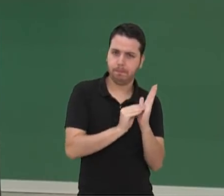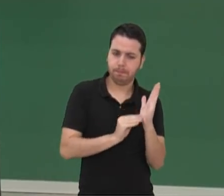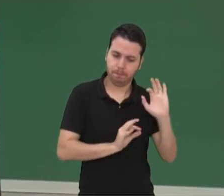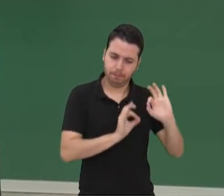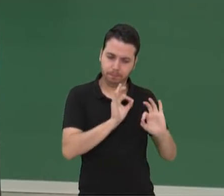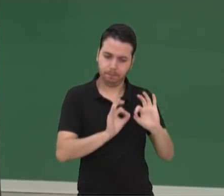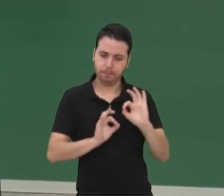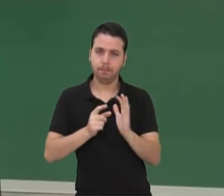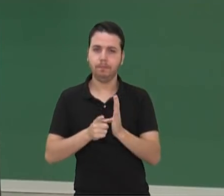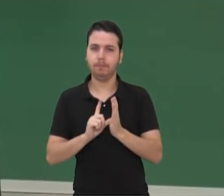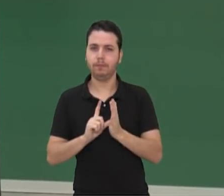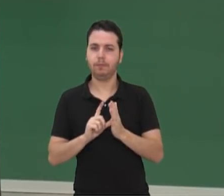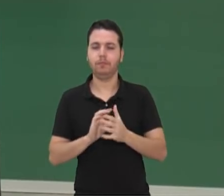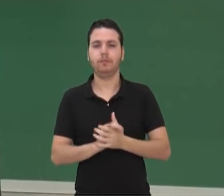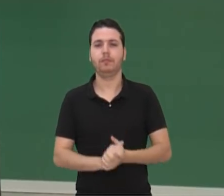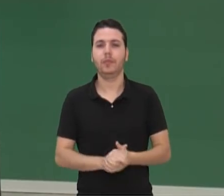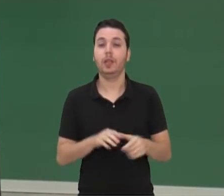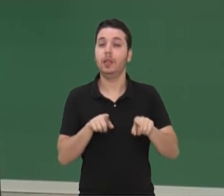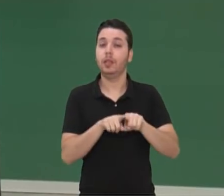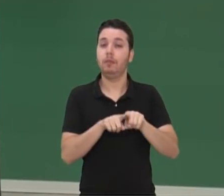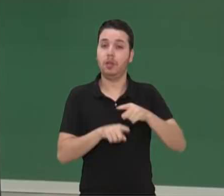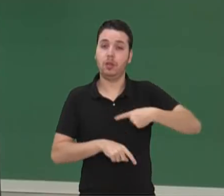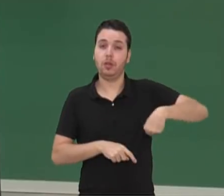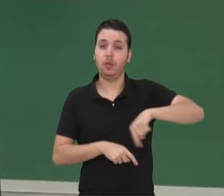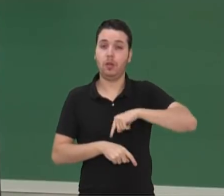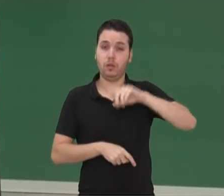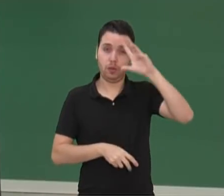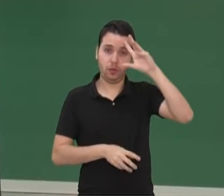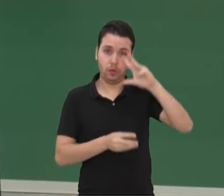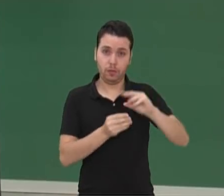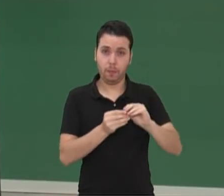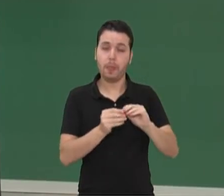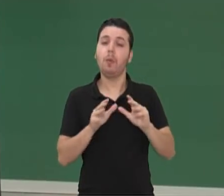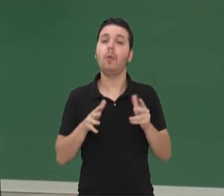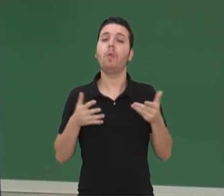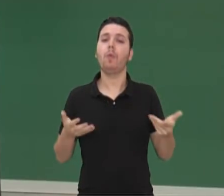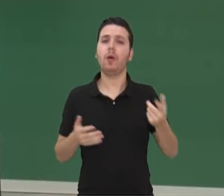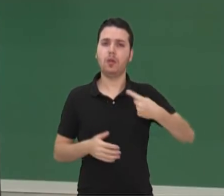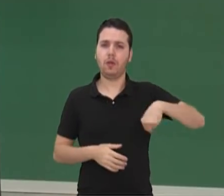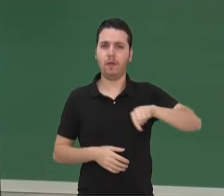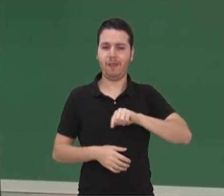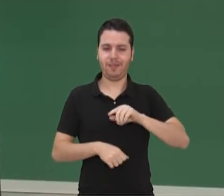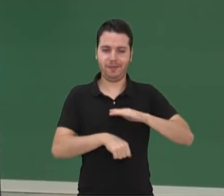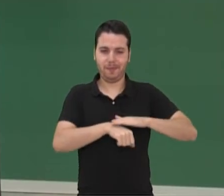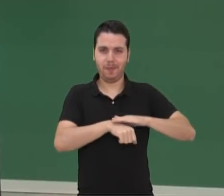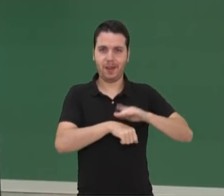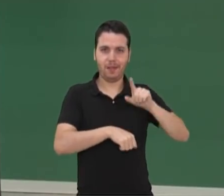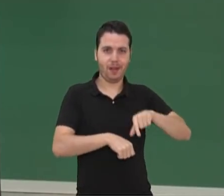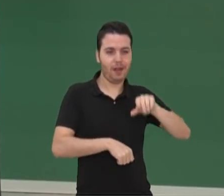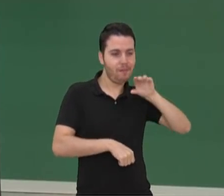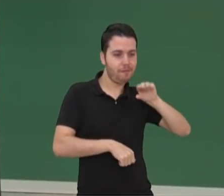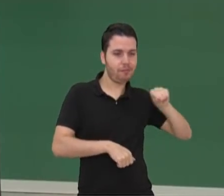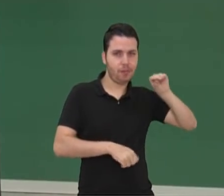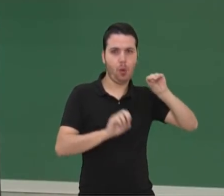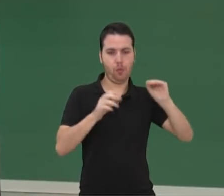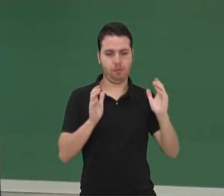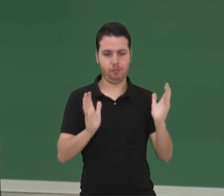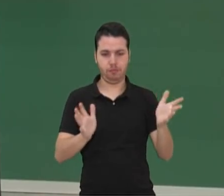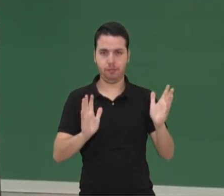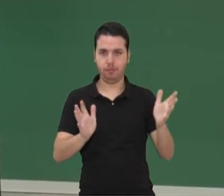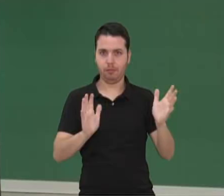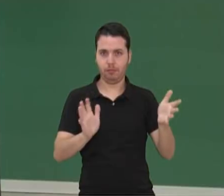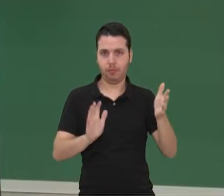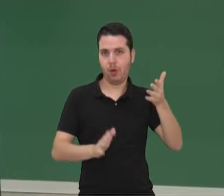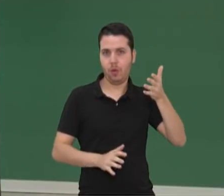E compreendemos também que quando nós estamos na oralidade, que nós não marcamos